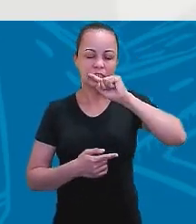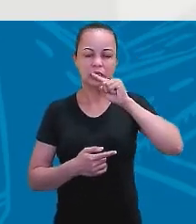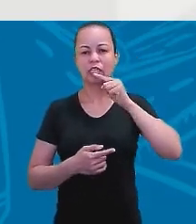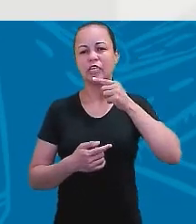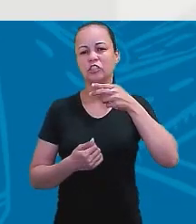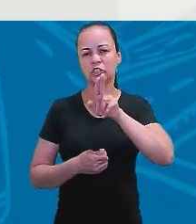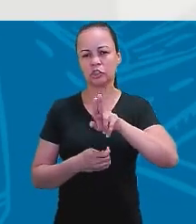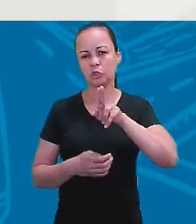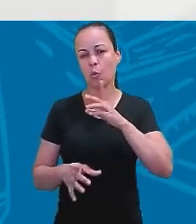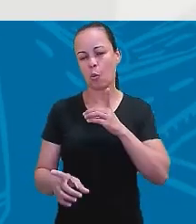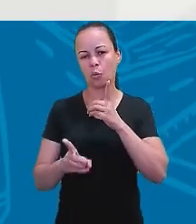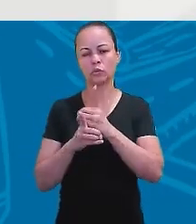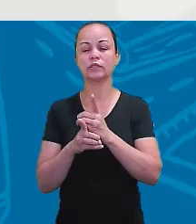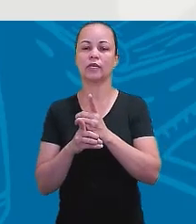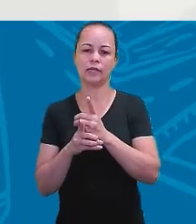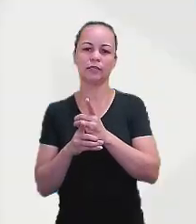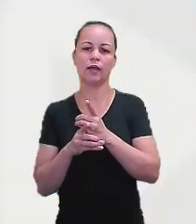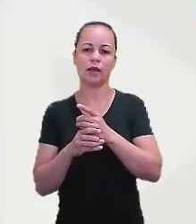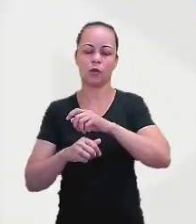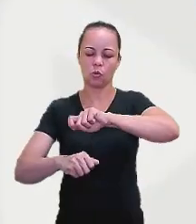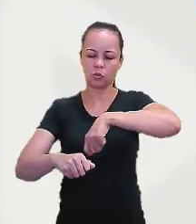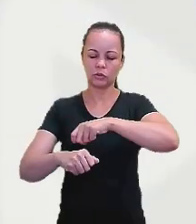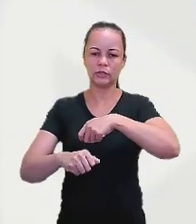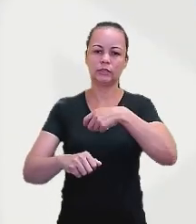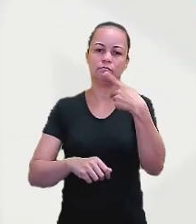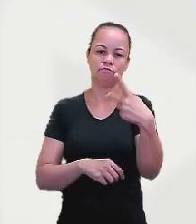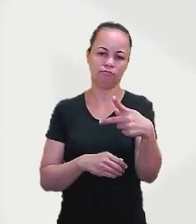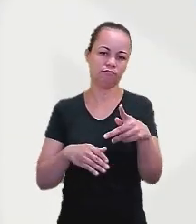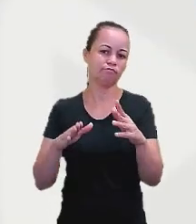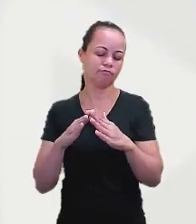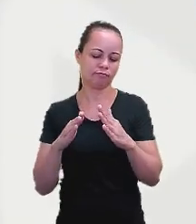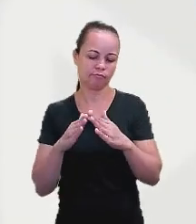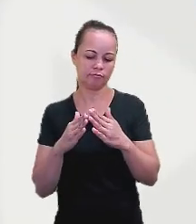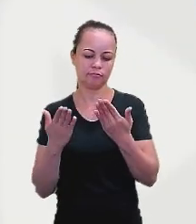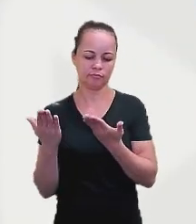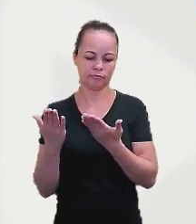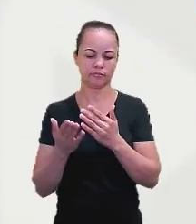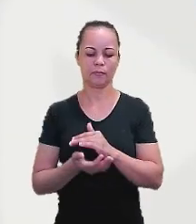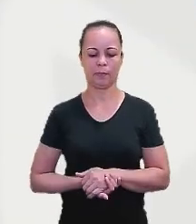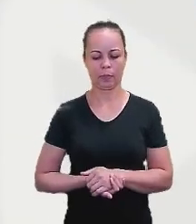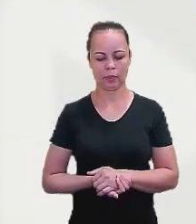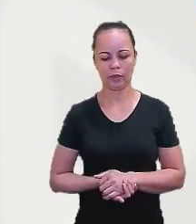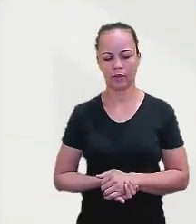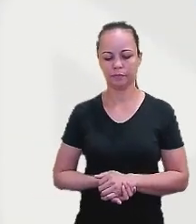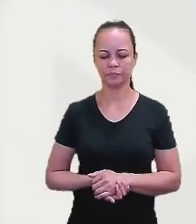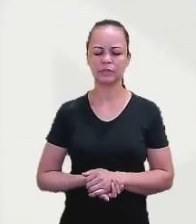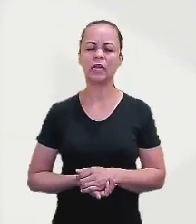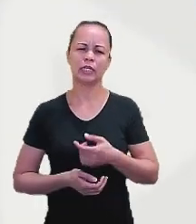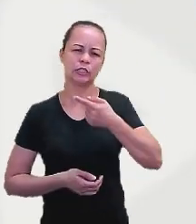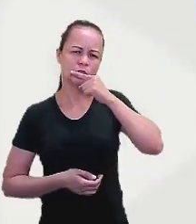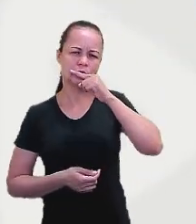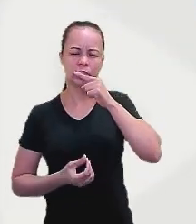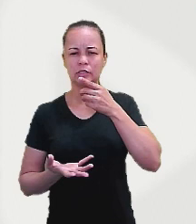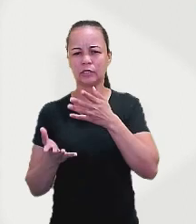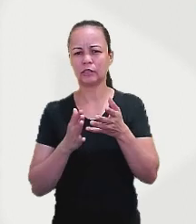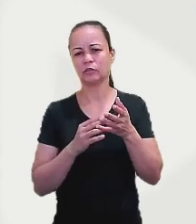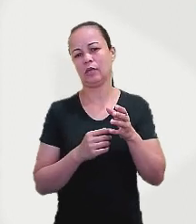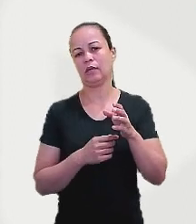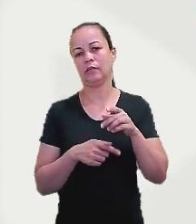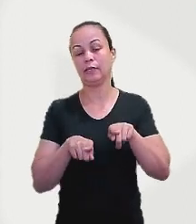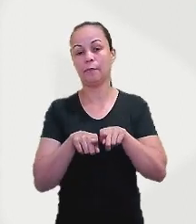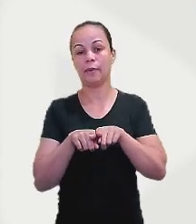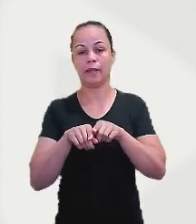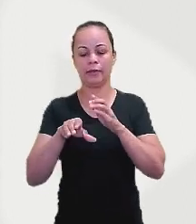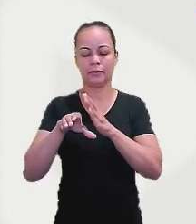cozinha da sua casa é feita a partir justamente da glicose com a frutose, a sacarose. O açúcar de cana de açúcar, da beterraba,